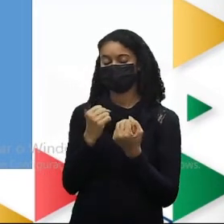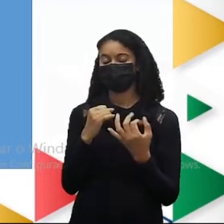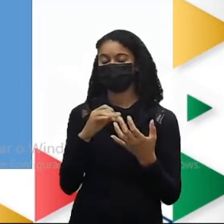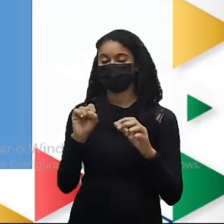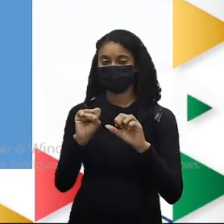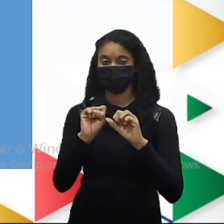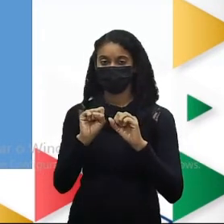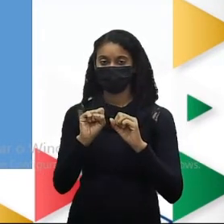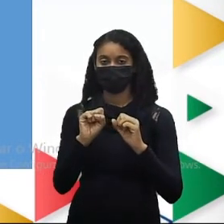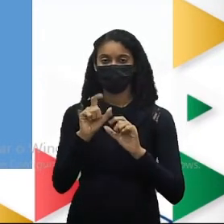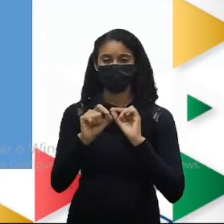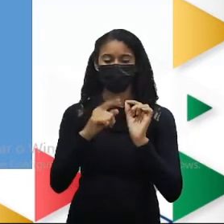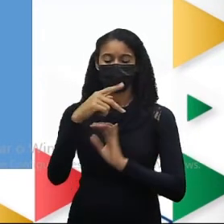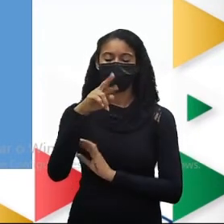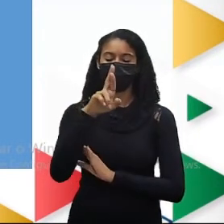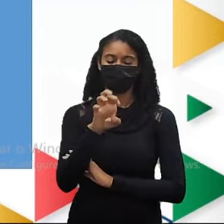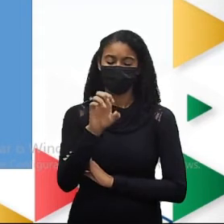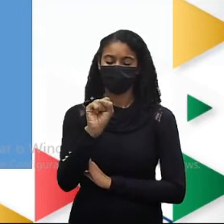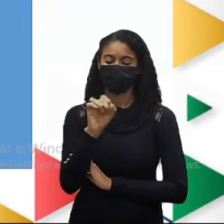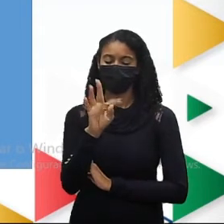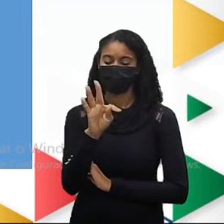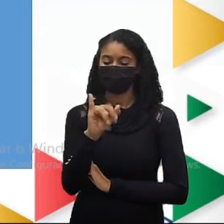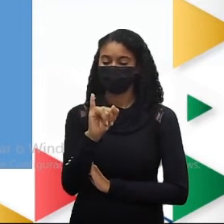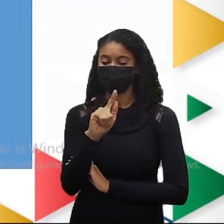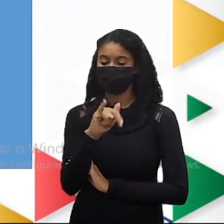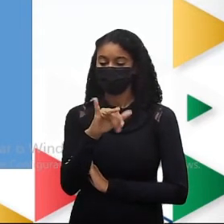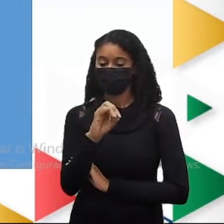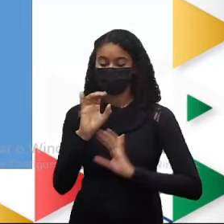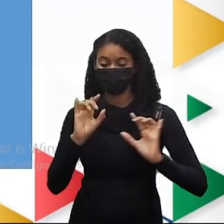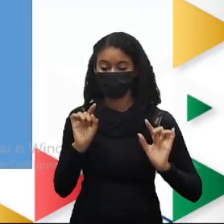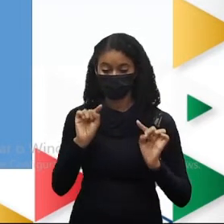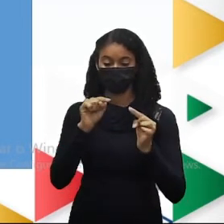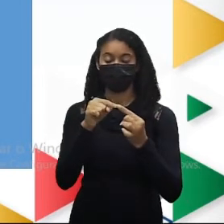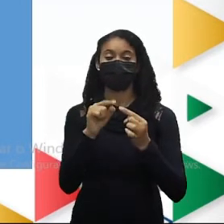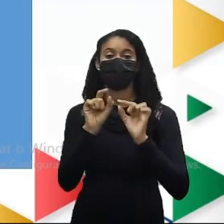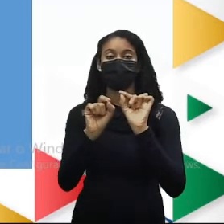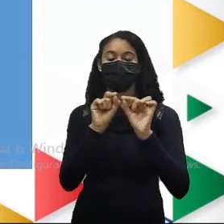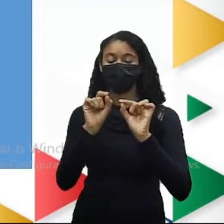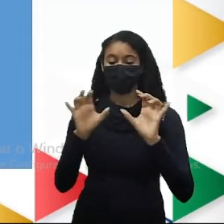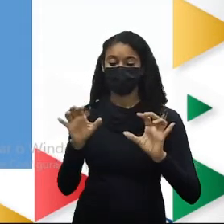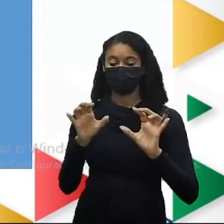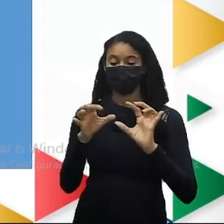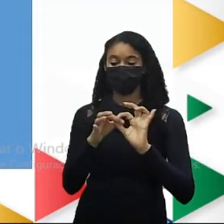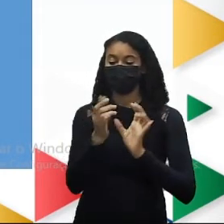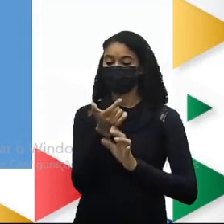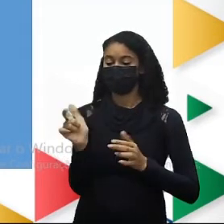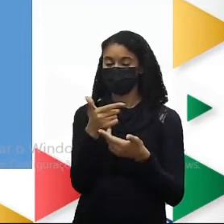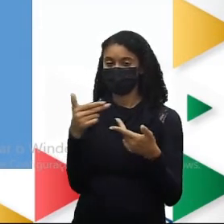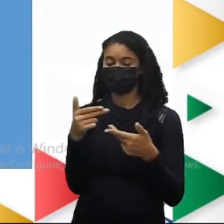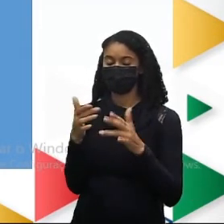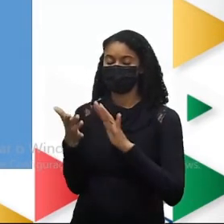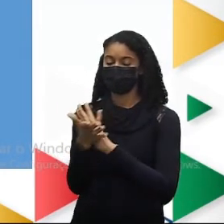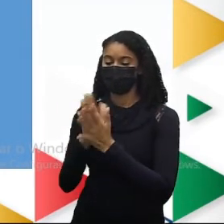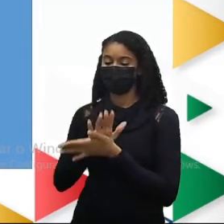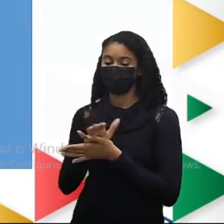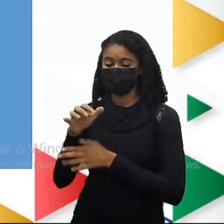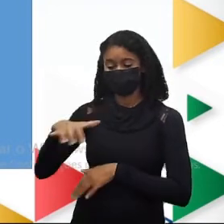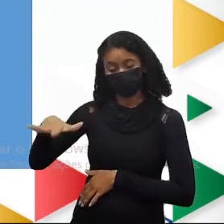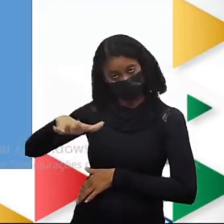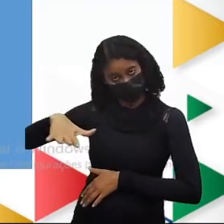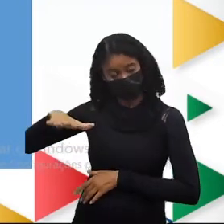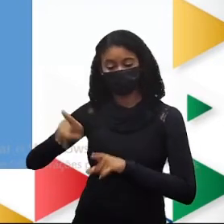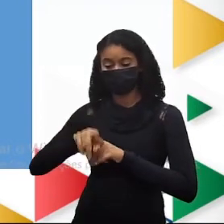prestígio social. Ele está diretamente ligado a outros preconceitos, como regional,